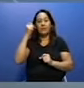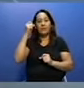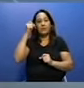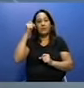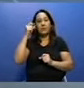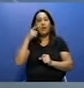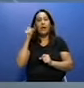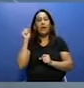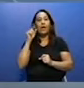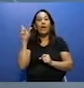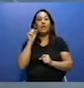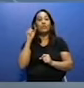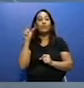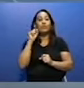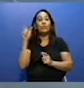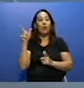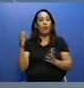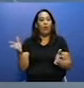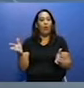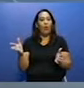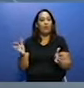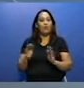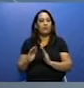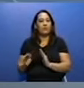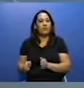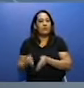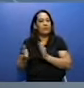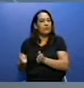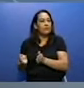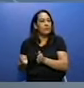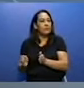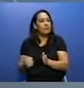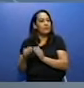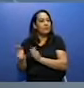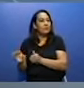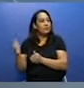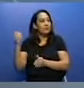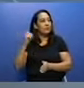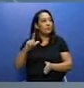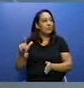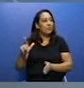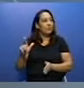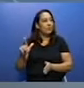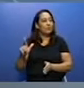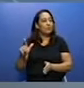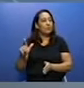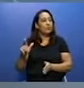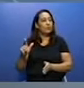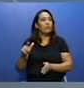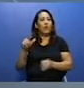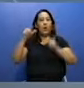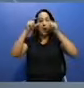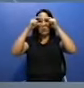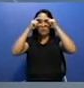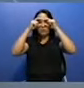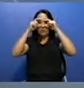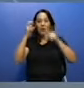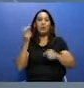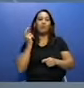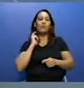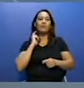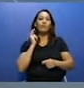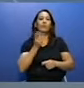gatinho, opa. Vai começar a repetir. Olha só. Gatinho, óculos de sol,